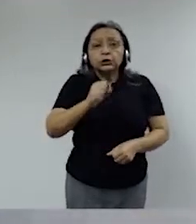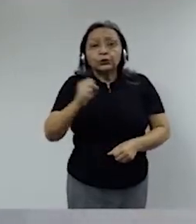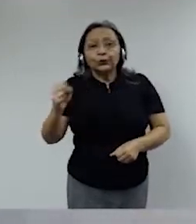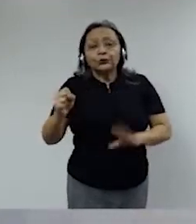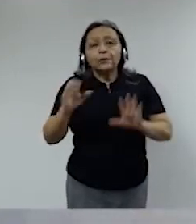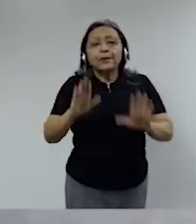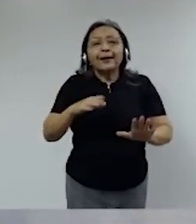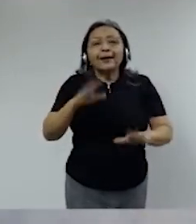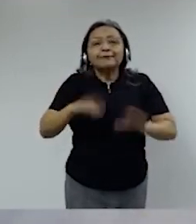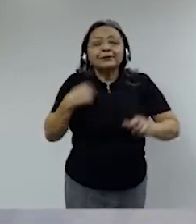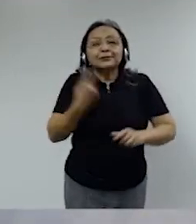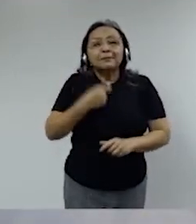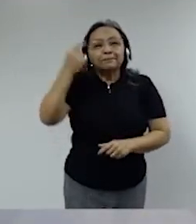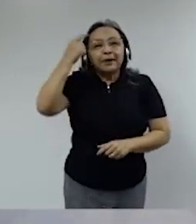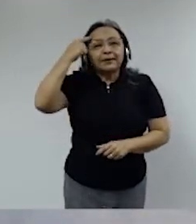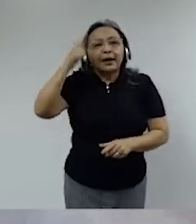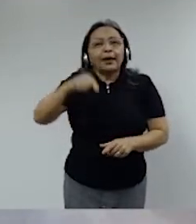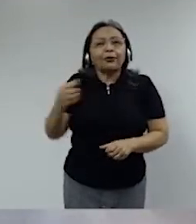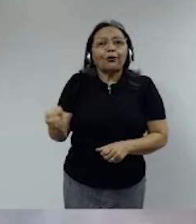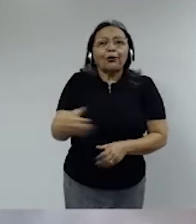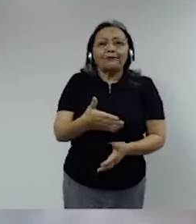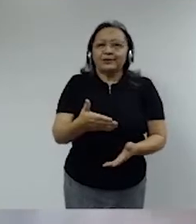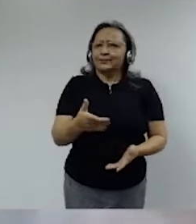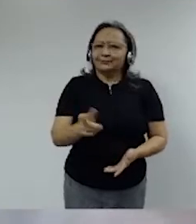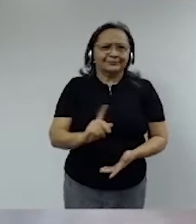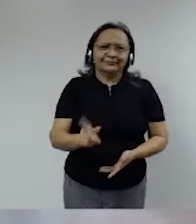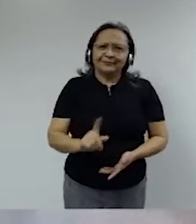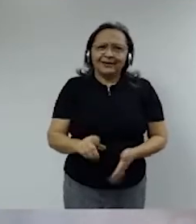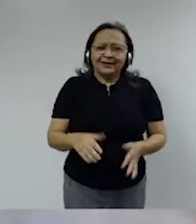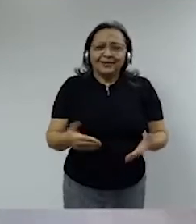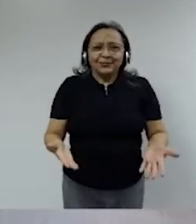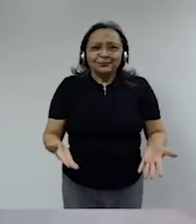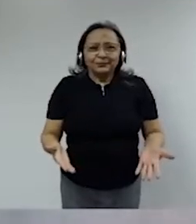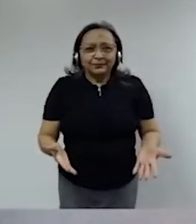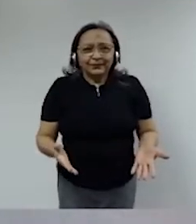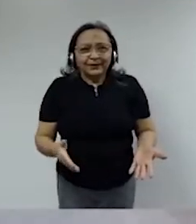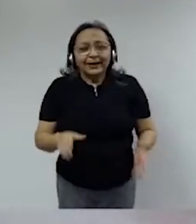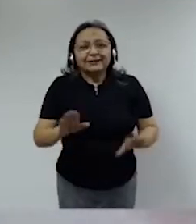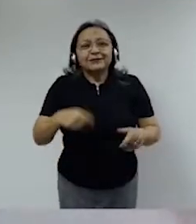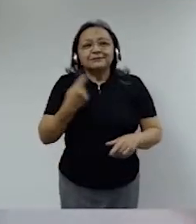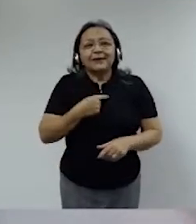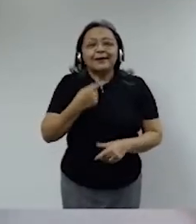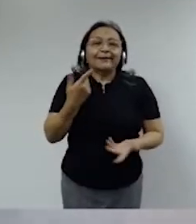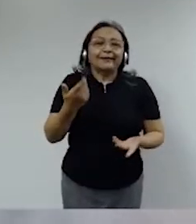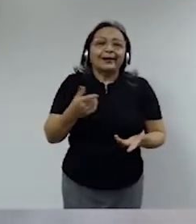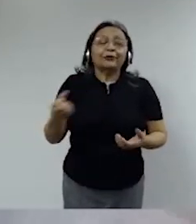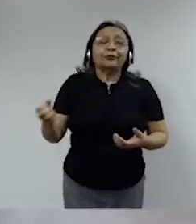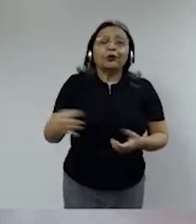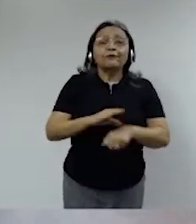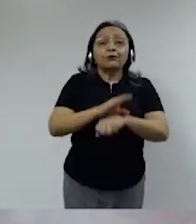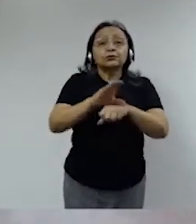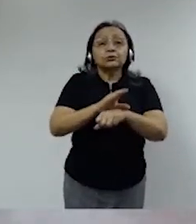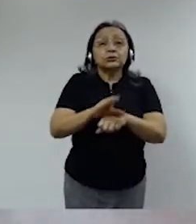Não estou dizendo que ela esteja velha, mas também não é tão nova assim. Então, às vezes a gente fala, a nova Constituição de 88, a Constituição de 88 já está aí. E